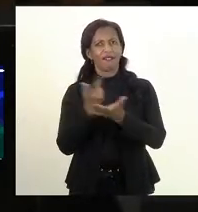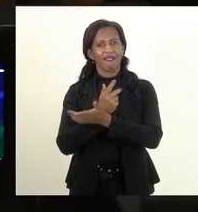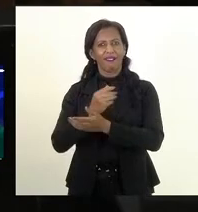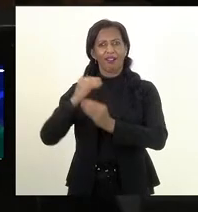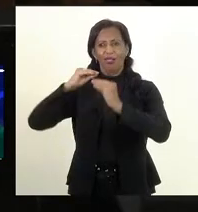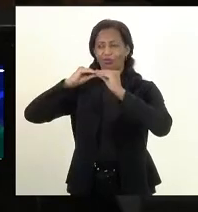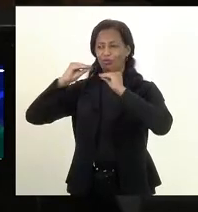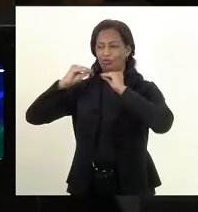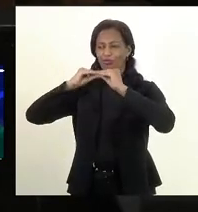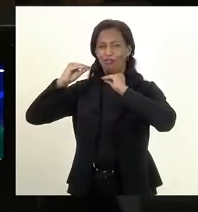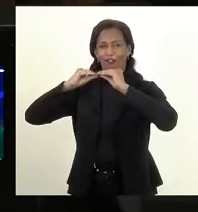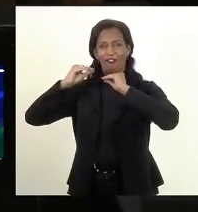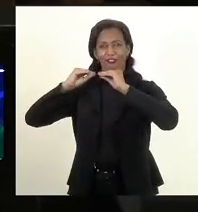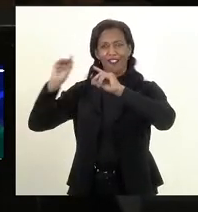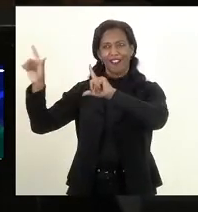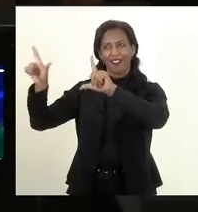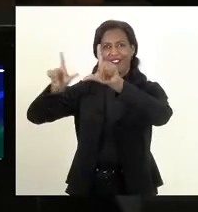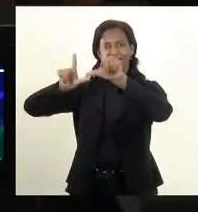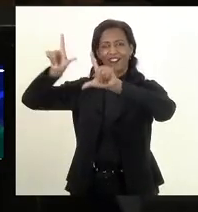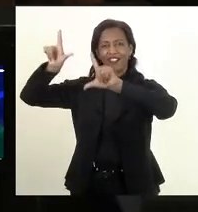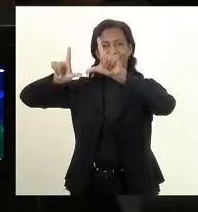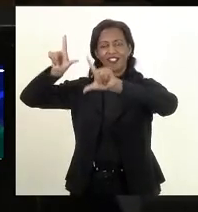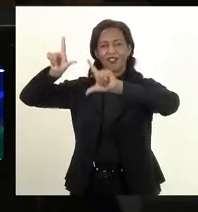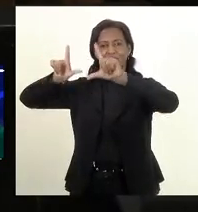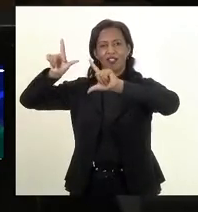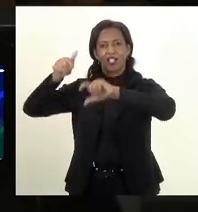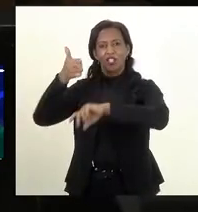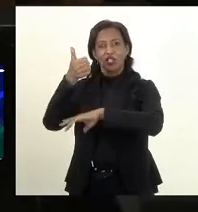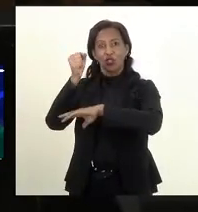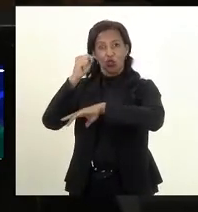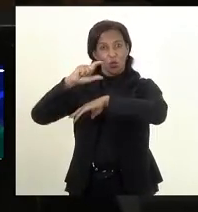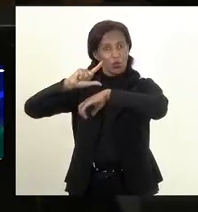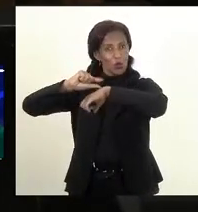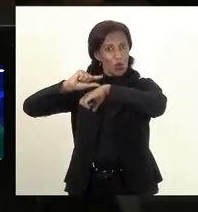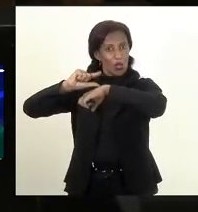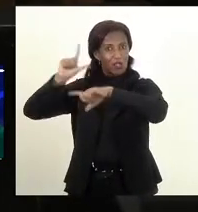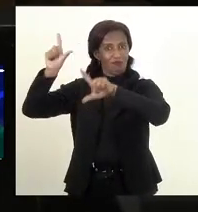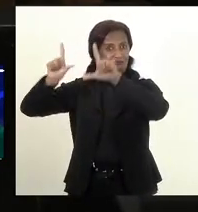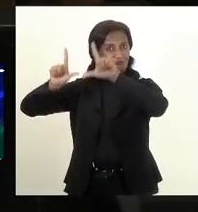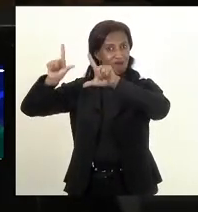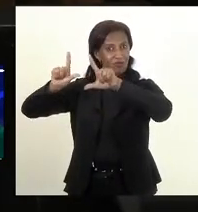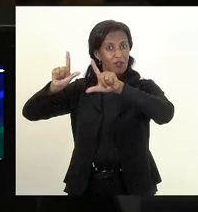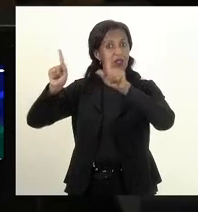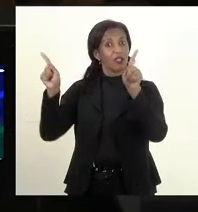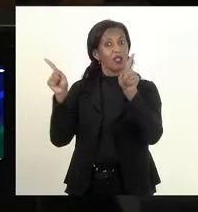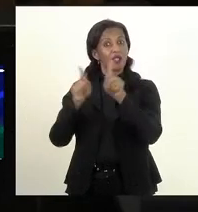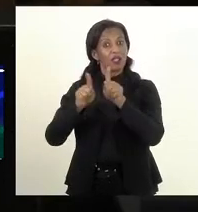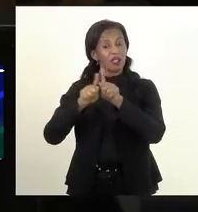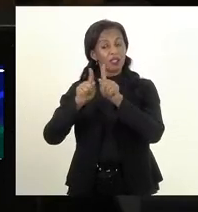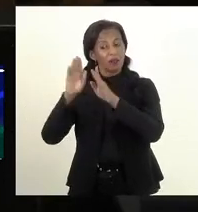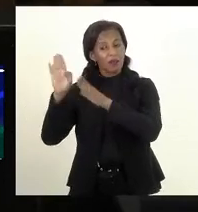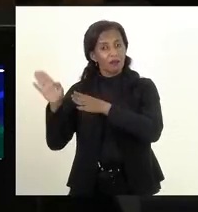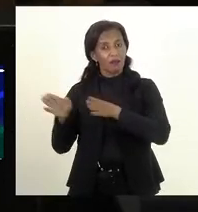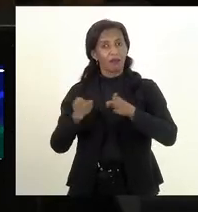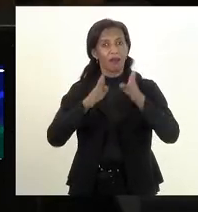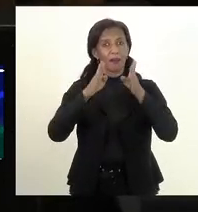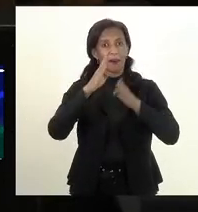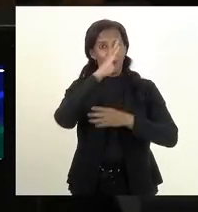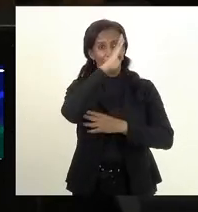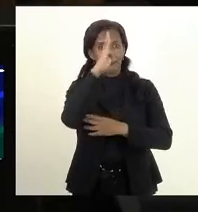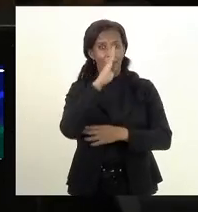tempos do Imperador bom e depois pelo Brasil República